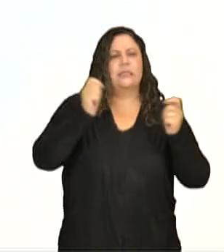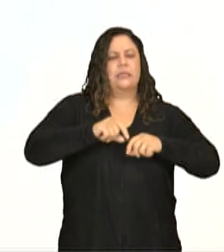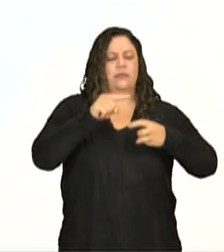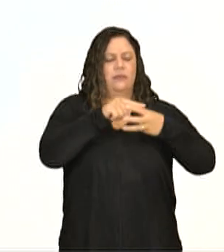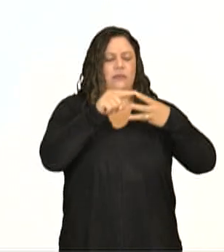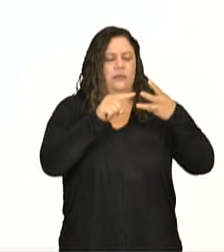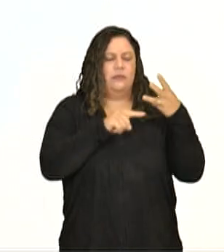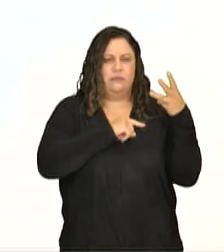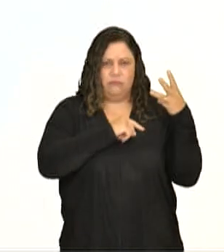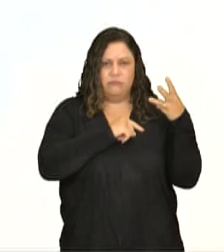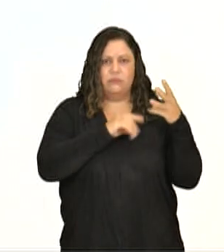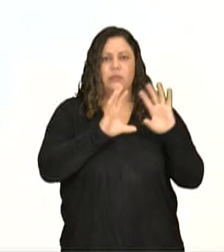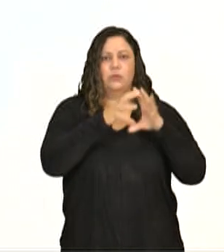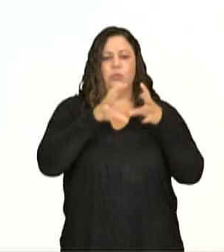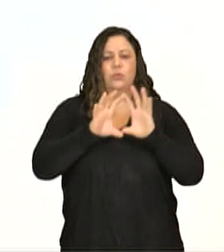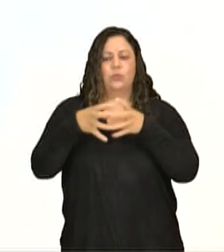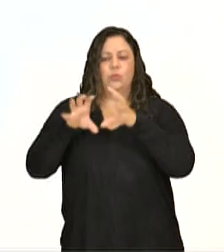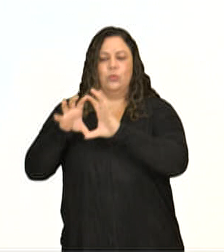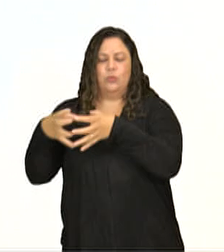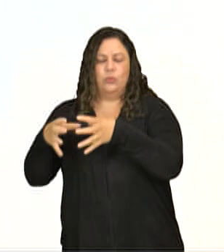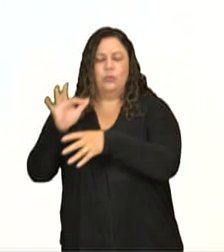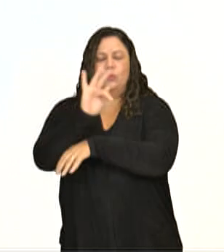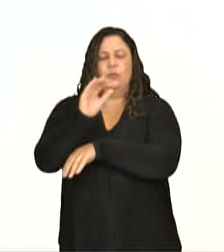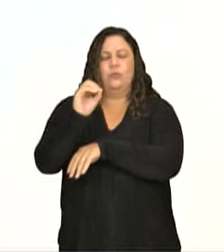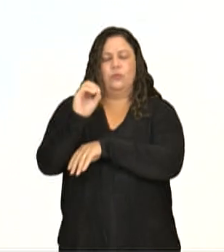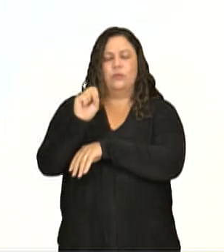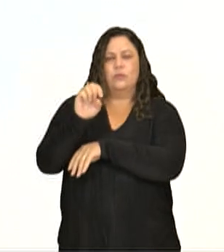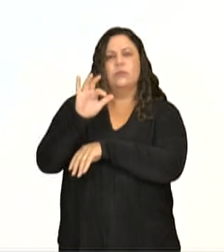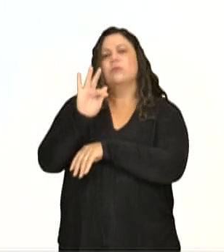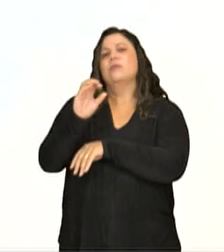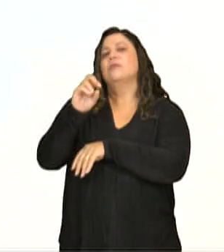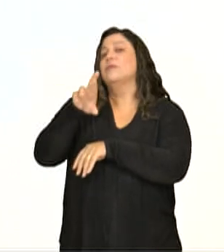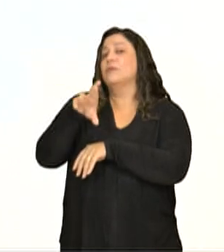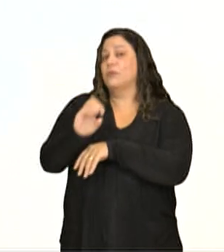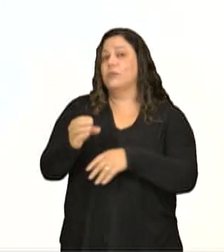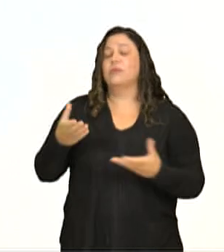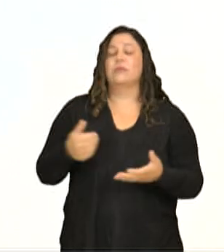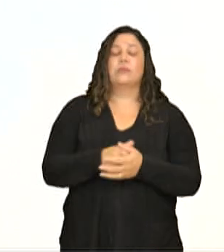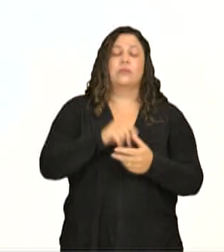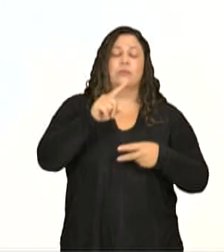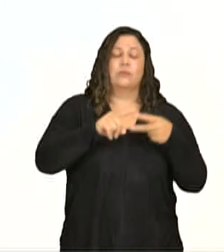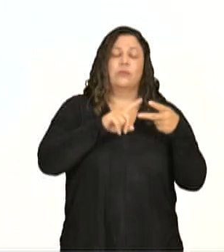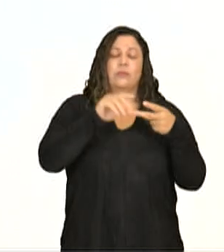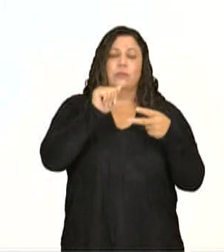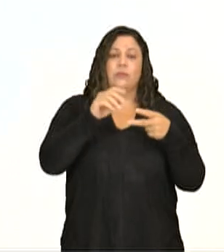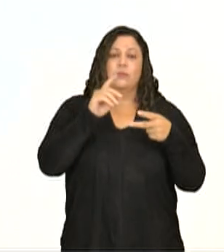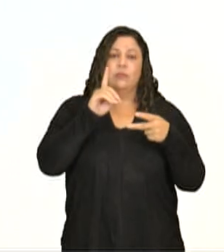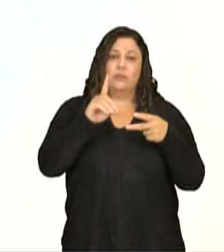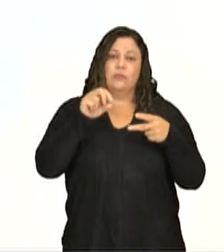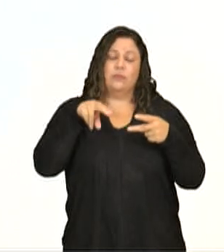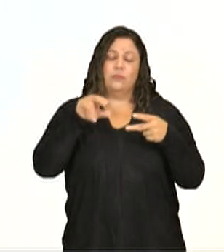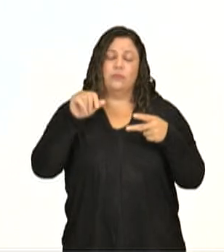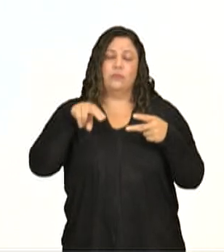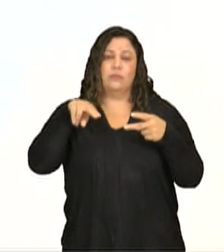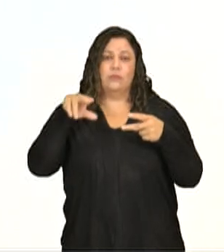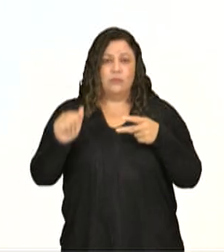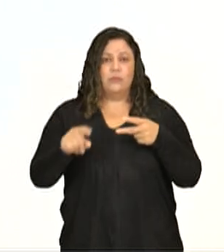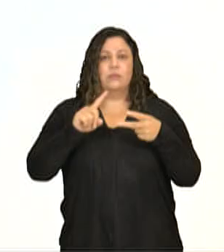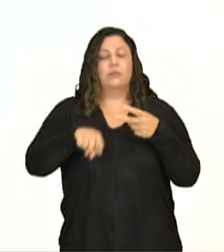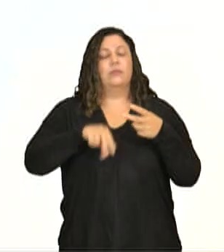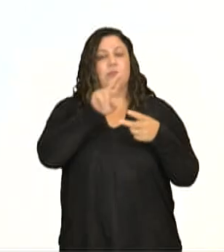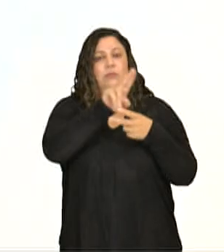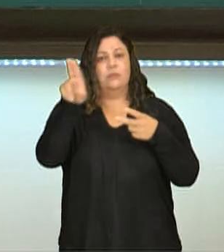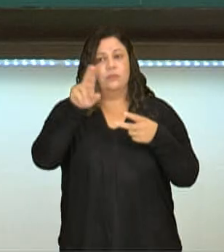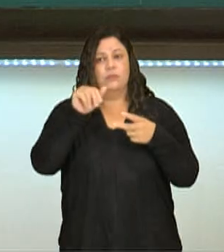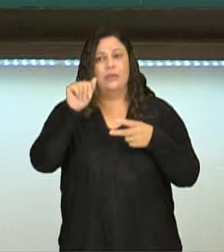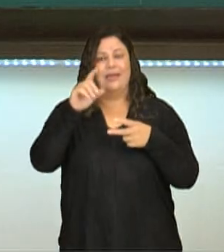fosfato, tá? Com base no elemento fósforo. A adenina ligada à ribose vai se chamar adenosina, daí já vai começar a construir